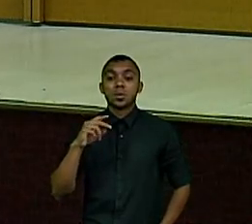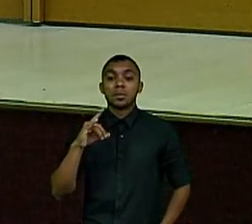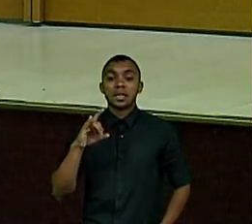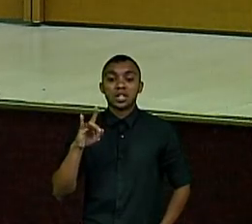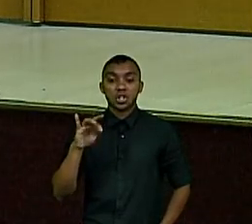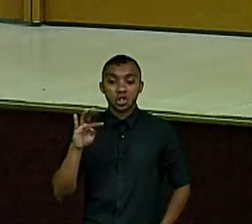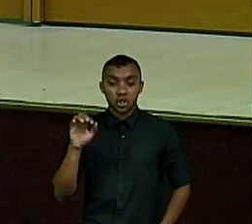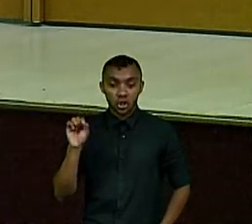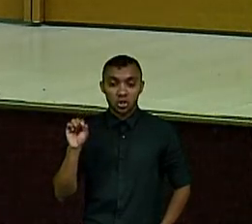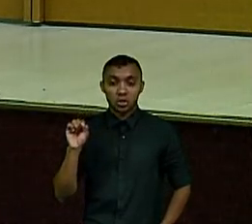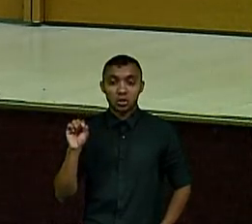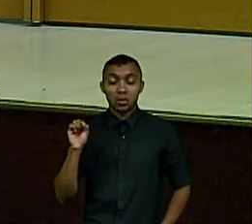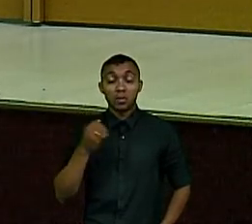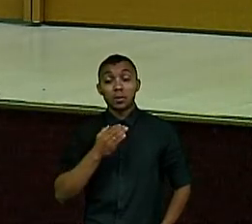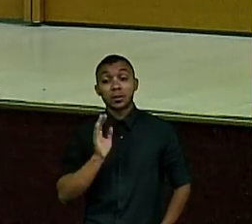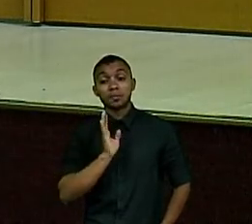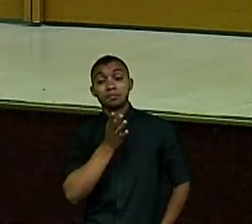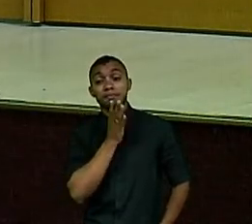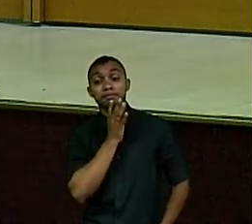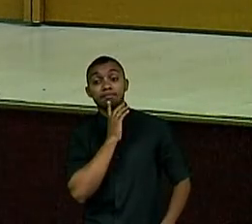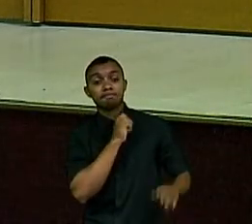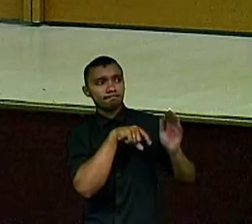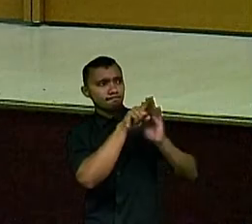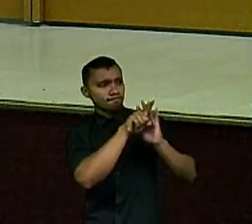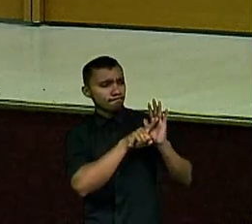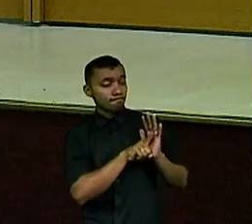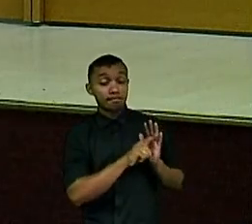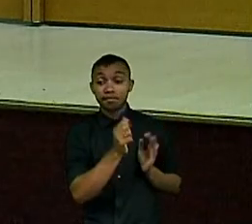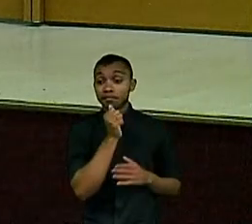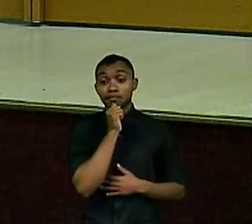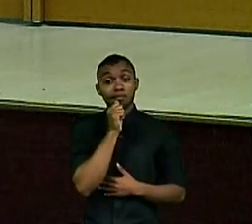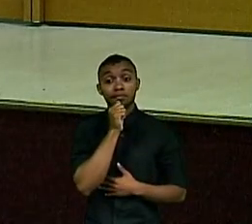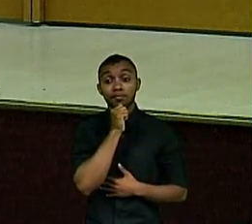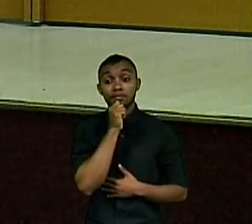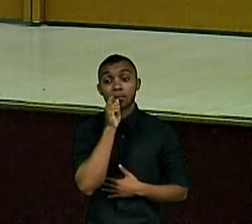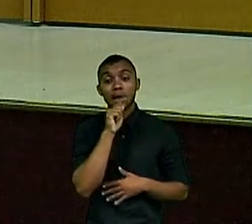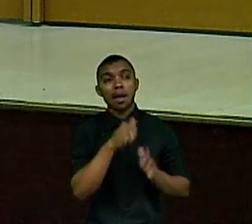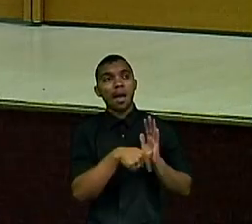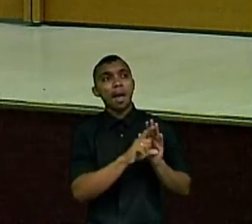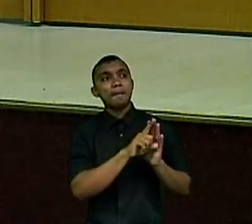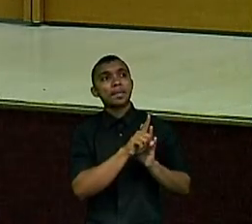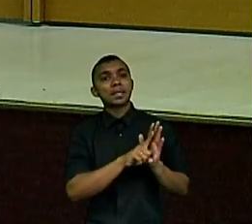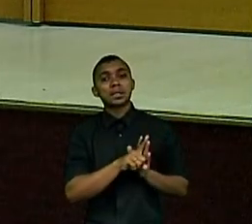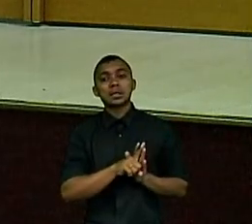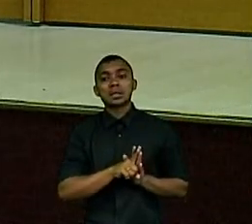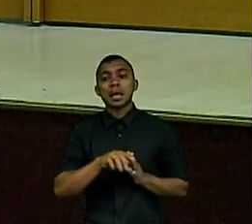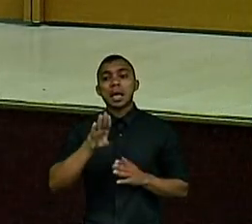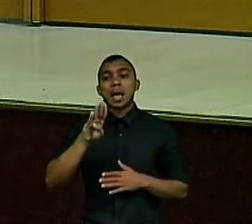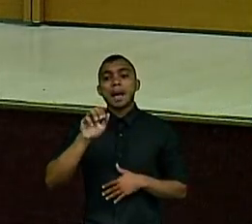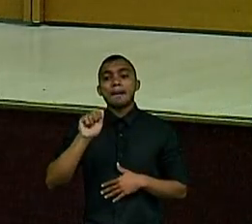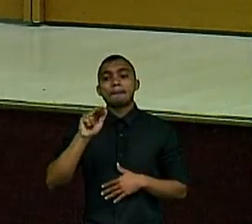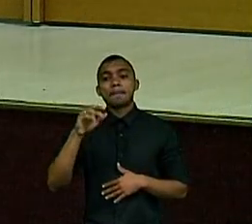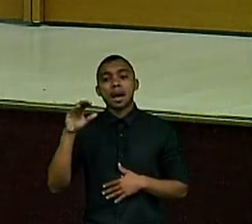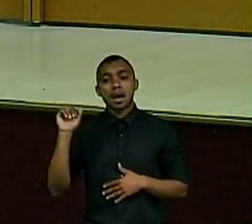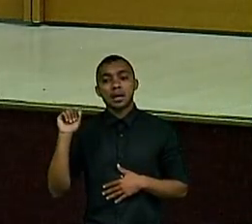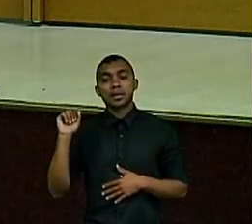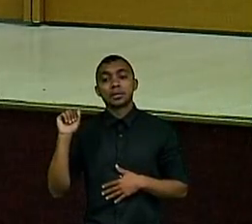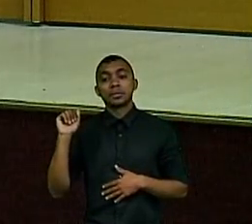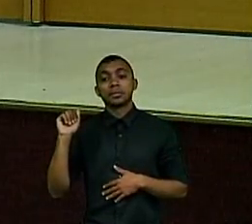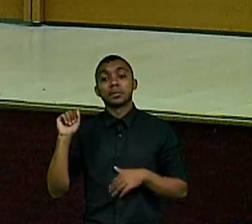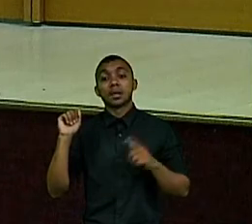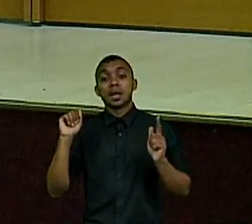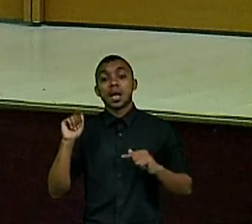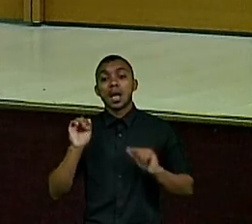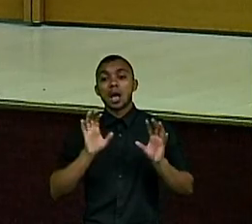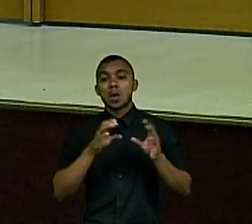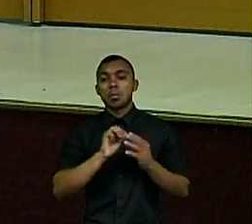se você não tiver o prazer de fazer uma pesquisa escolar pesquisando na Barça ou na Delta La Rose eram os conjuntos de